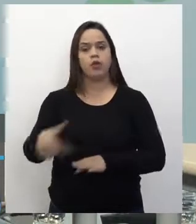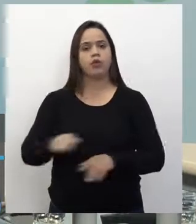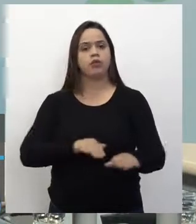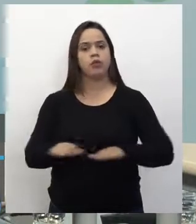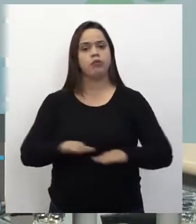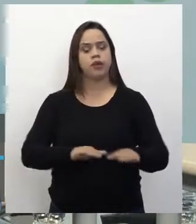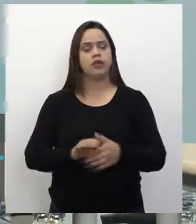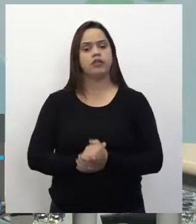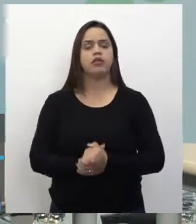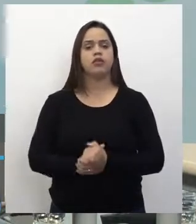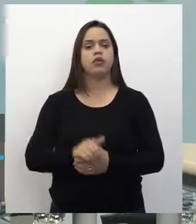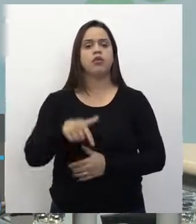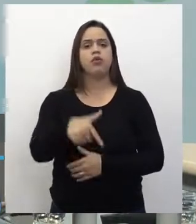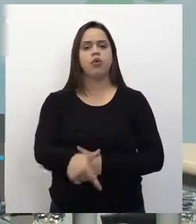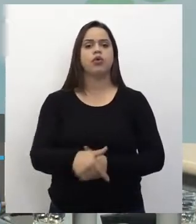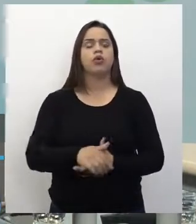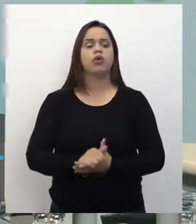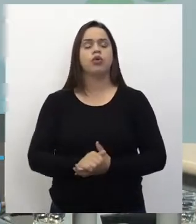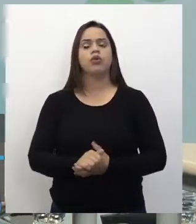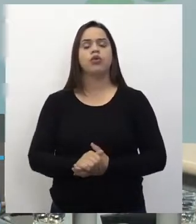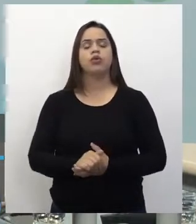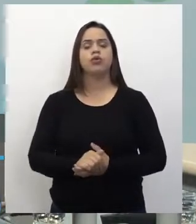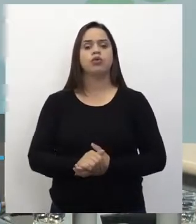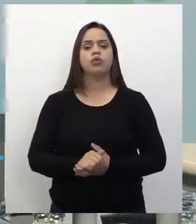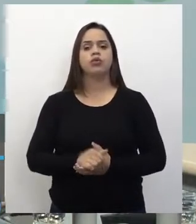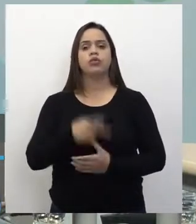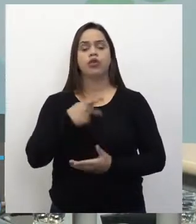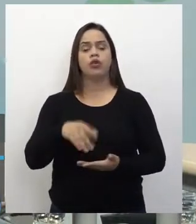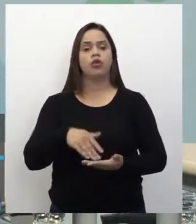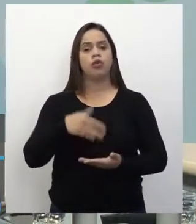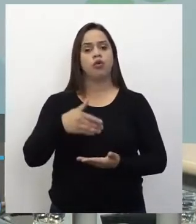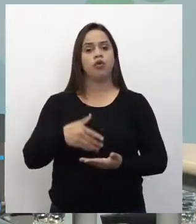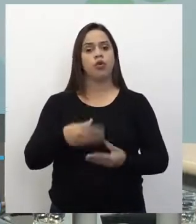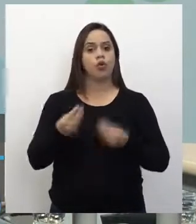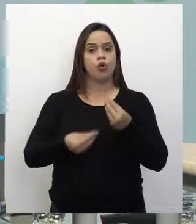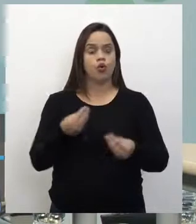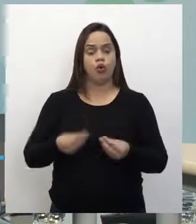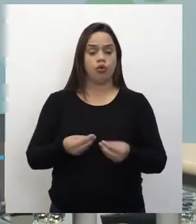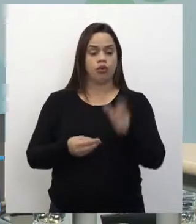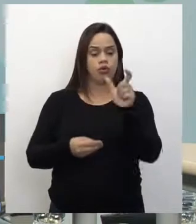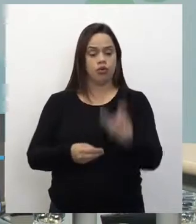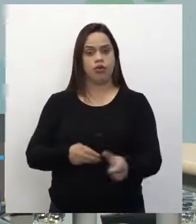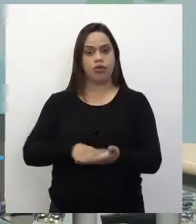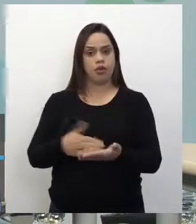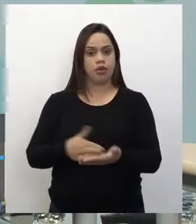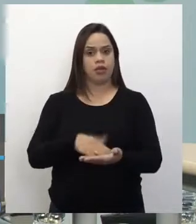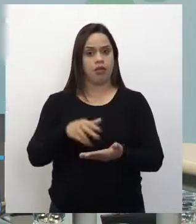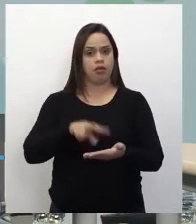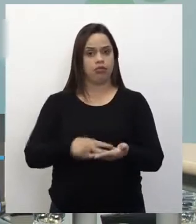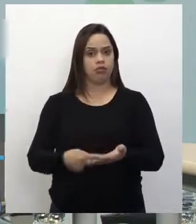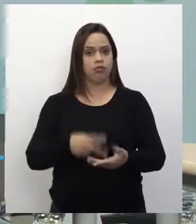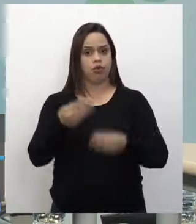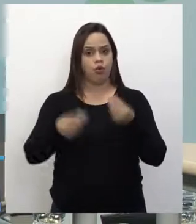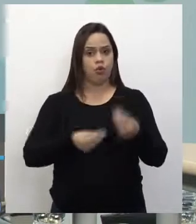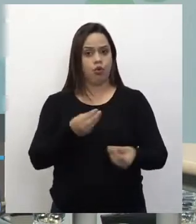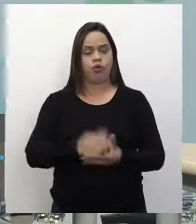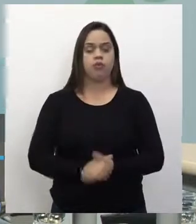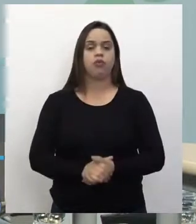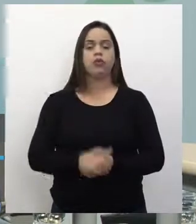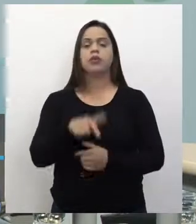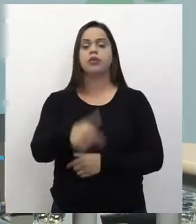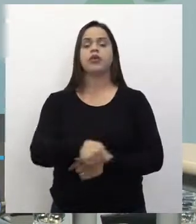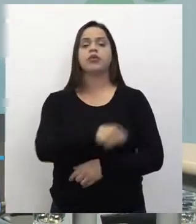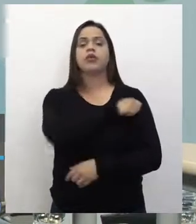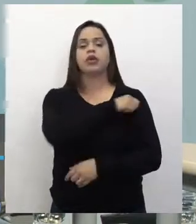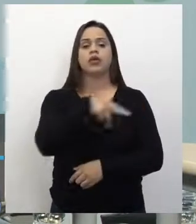movimentação. O Davi, interpretação da vida do personagem. Tá? E a Maria